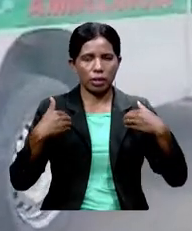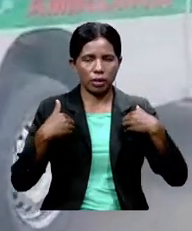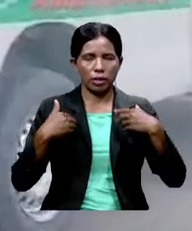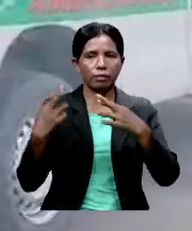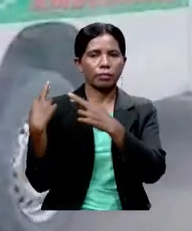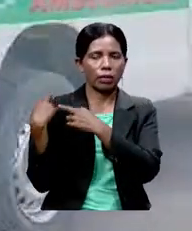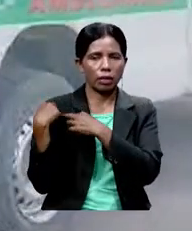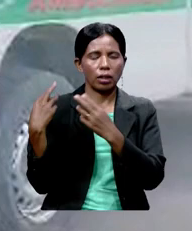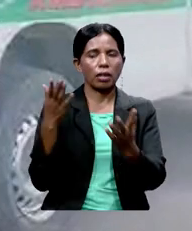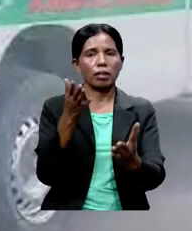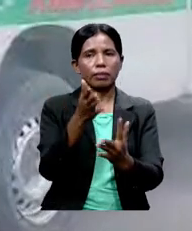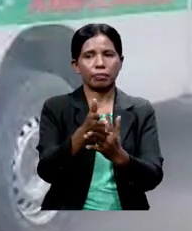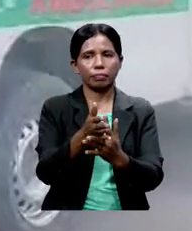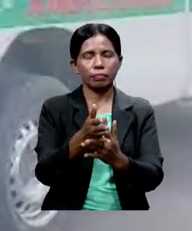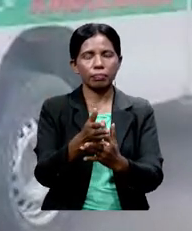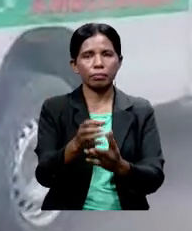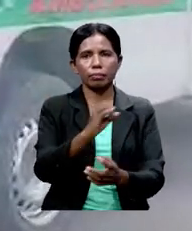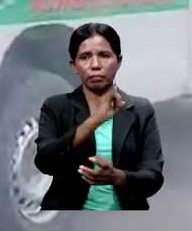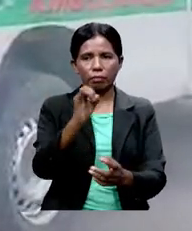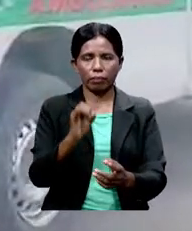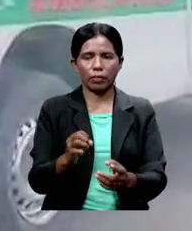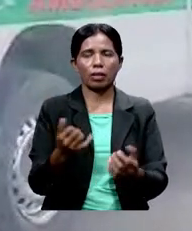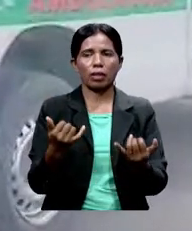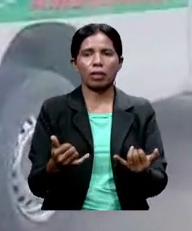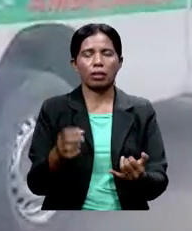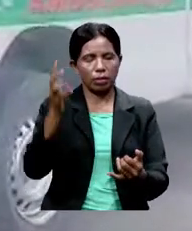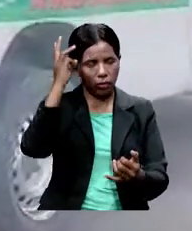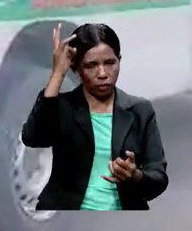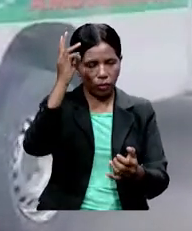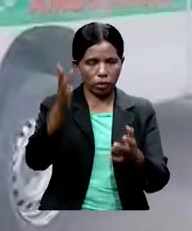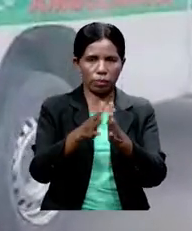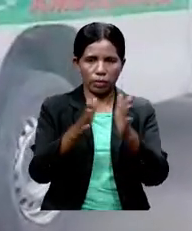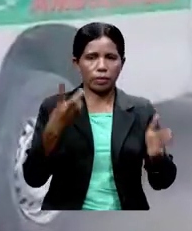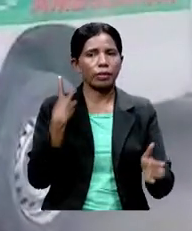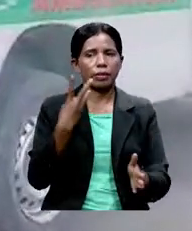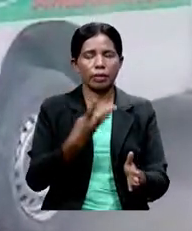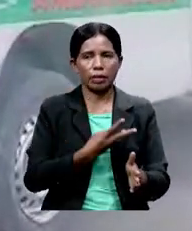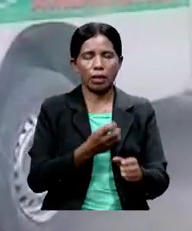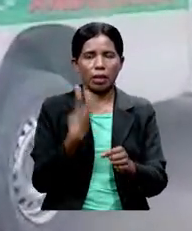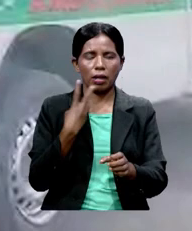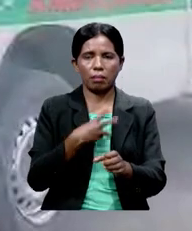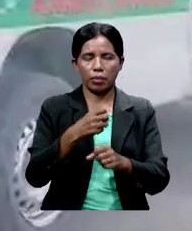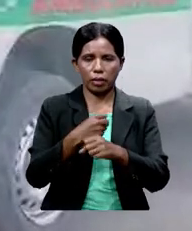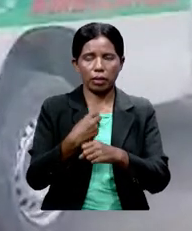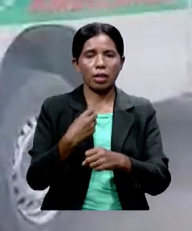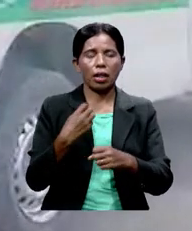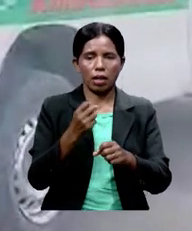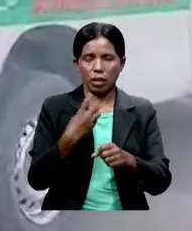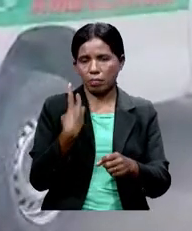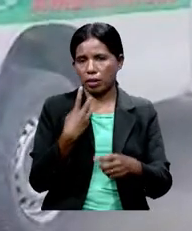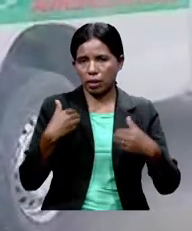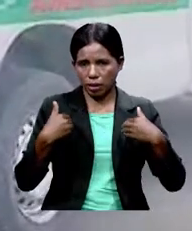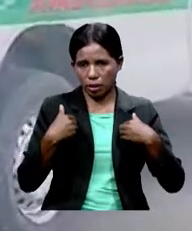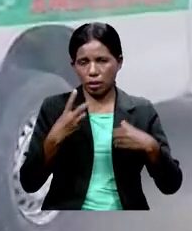la tama iha julgamento ida nemak preocupação nebe maka ita ami iha nomos ita hoto preocupa ba